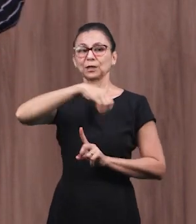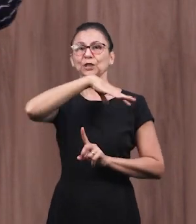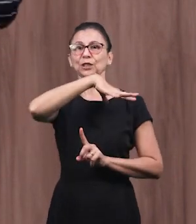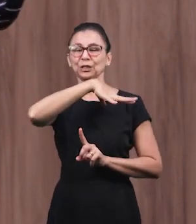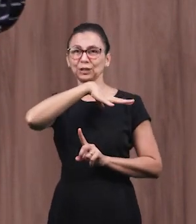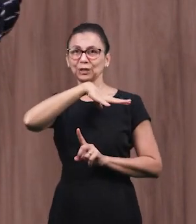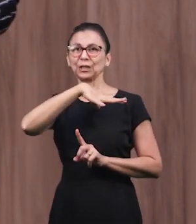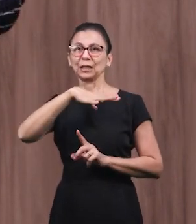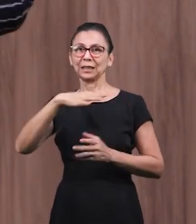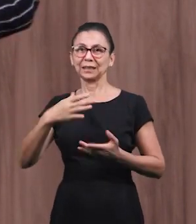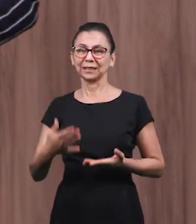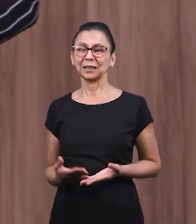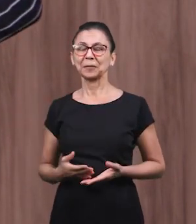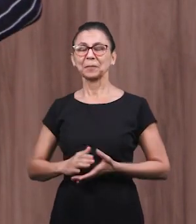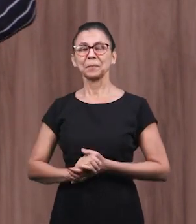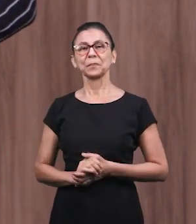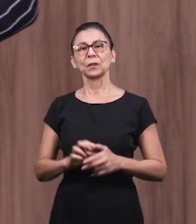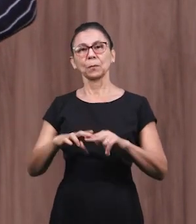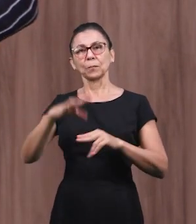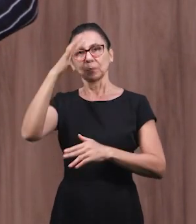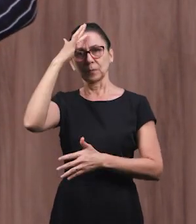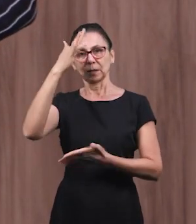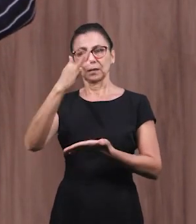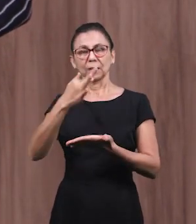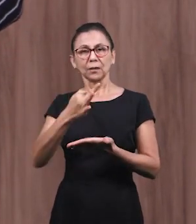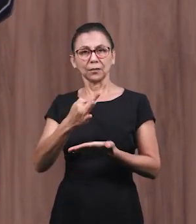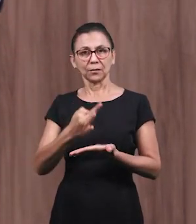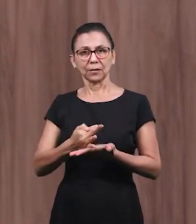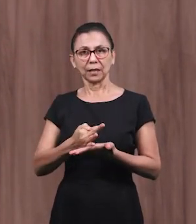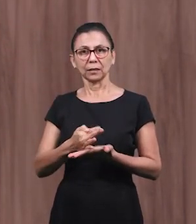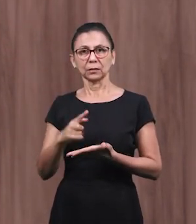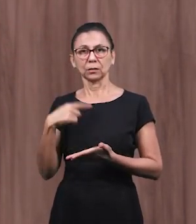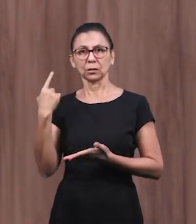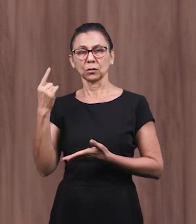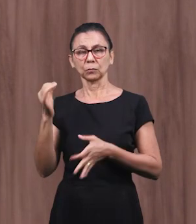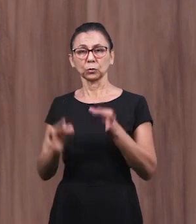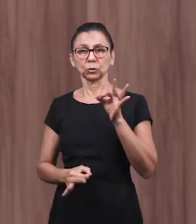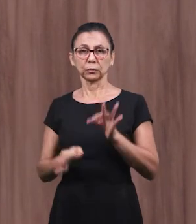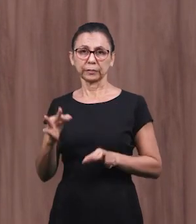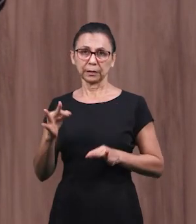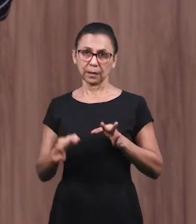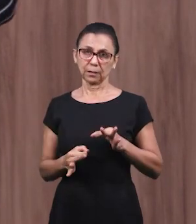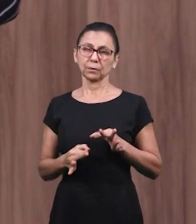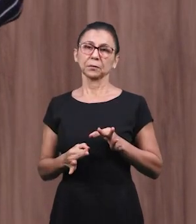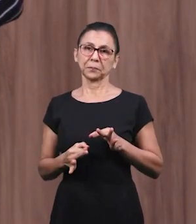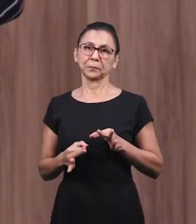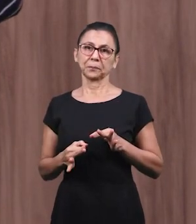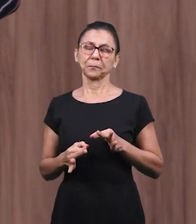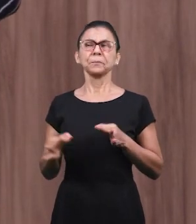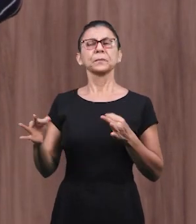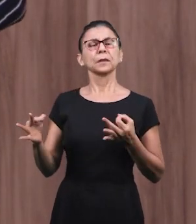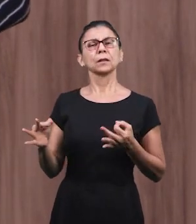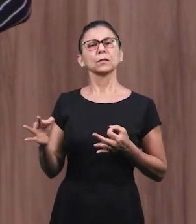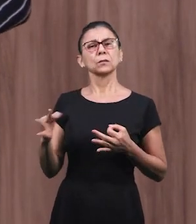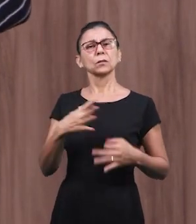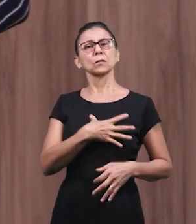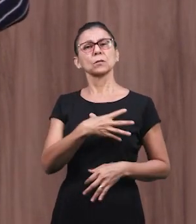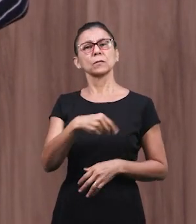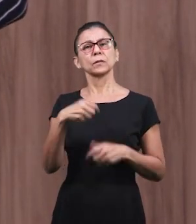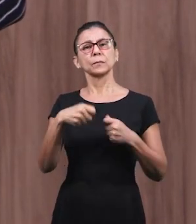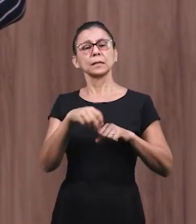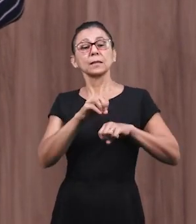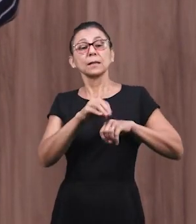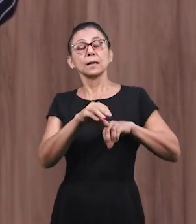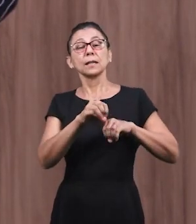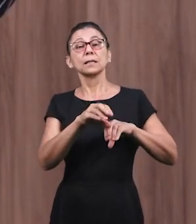graça por meio da fé na obra de Jesus. Então, além de estarmos presentes nos cultos, nossos filhos precisam